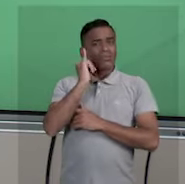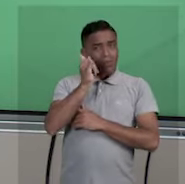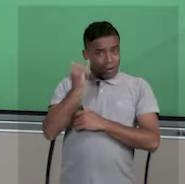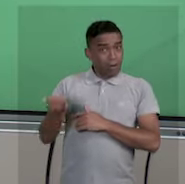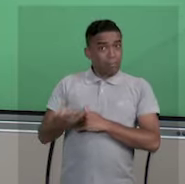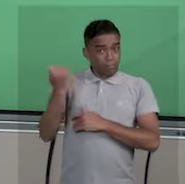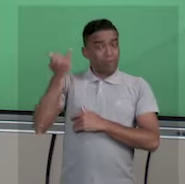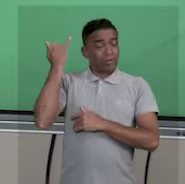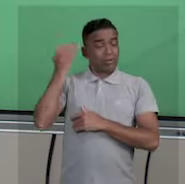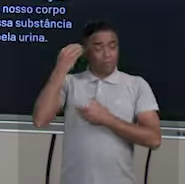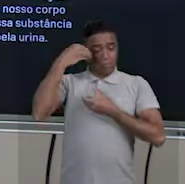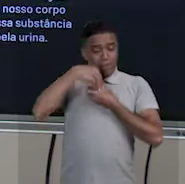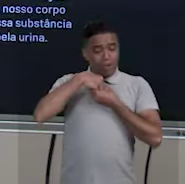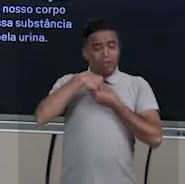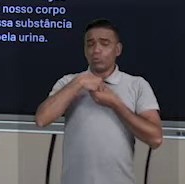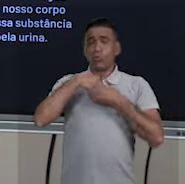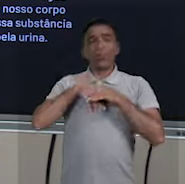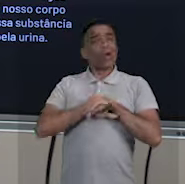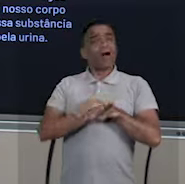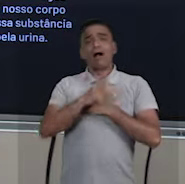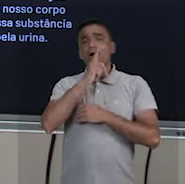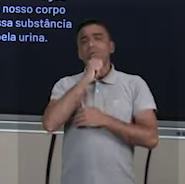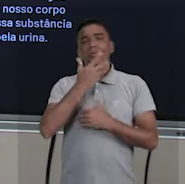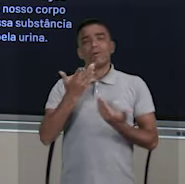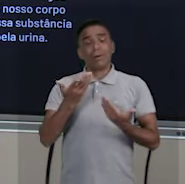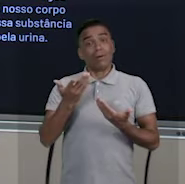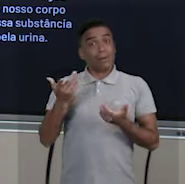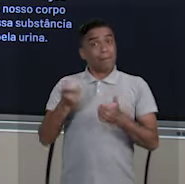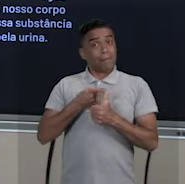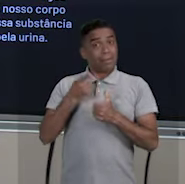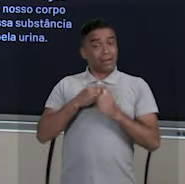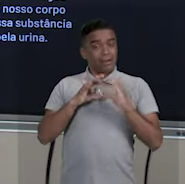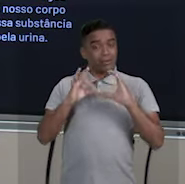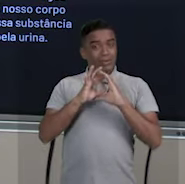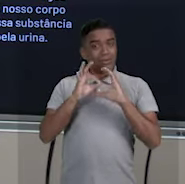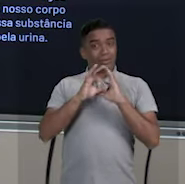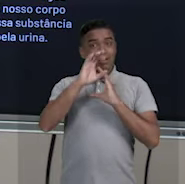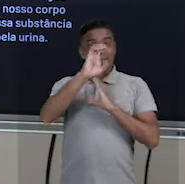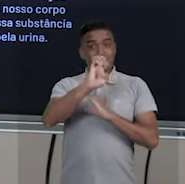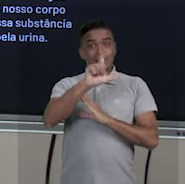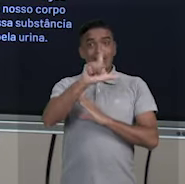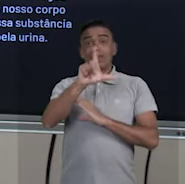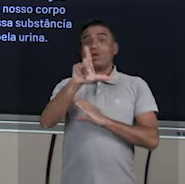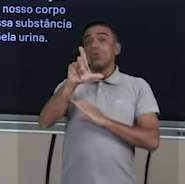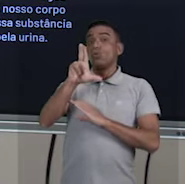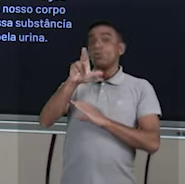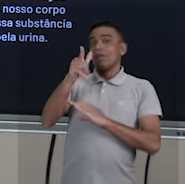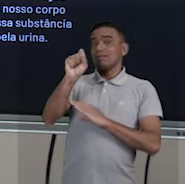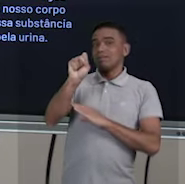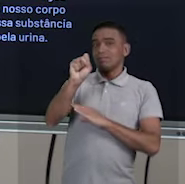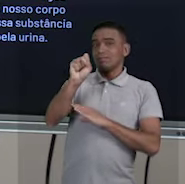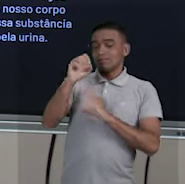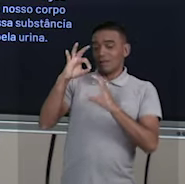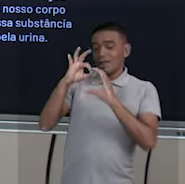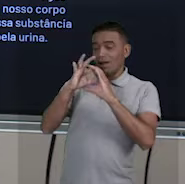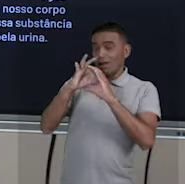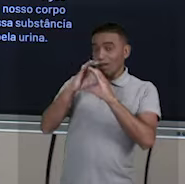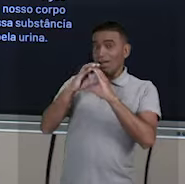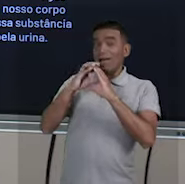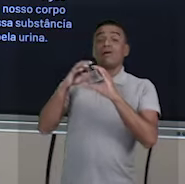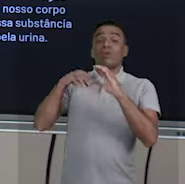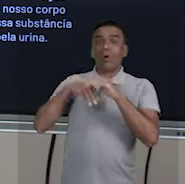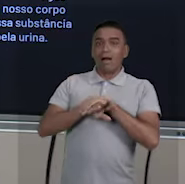ela é armazenada no nosso corpo. Primeiro, né, pelas nossas células, as células armazenam essa água, o nosso corpo tem água